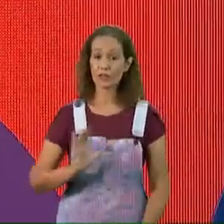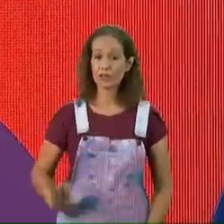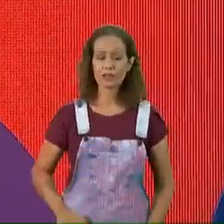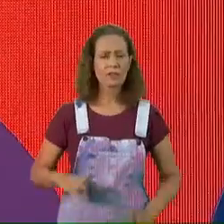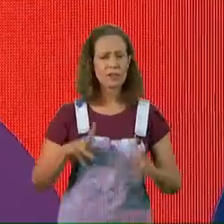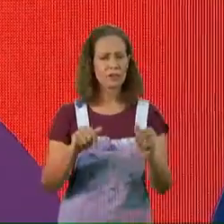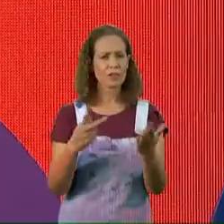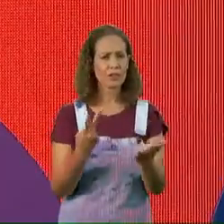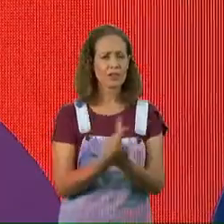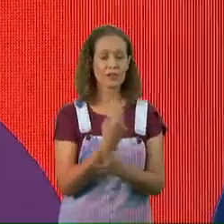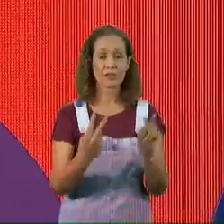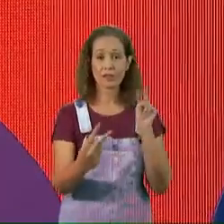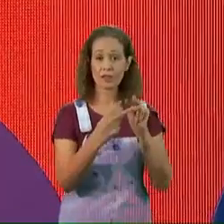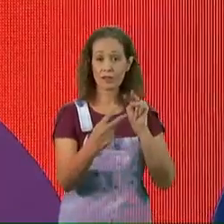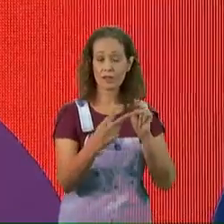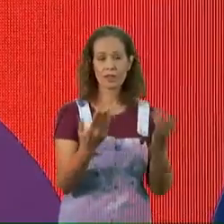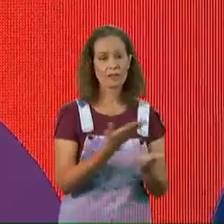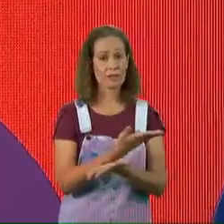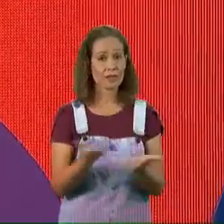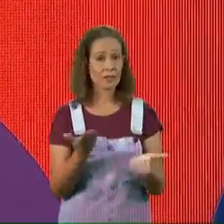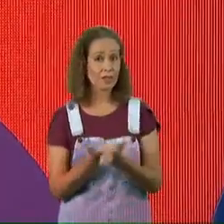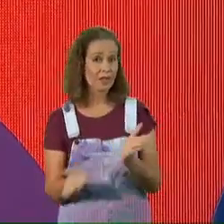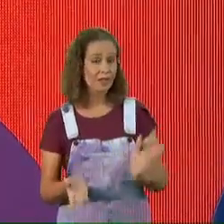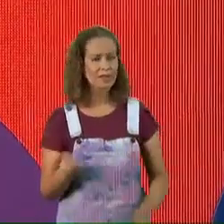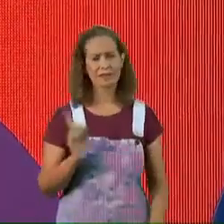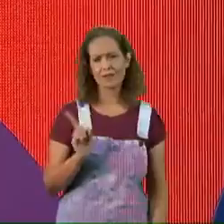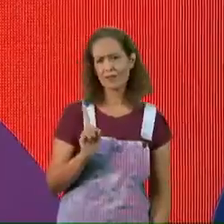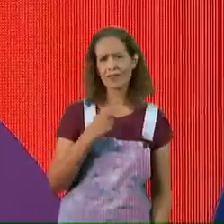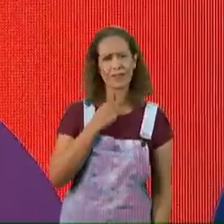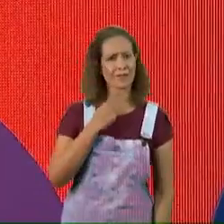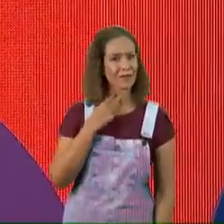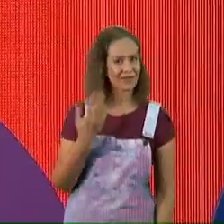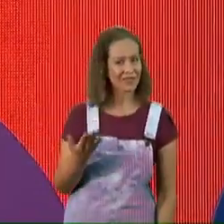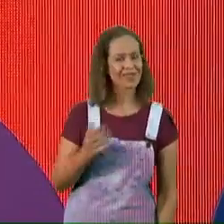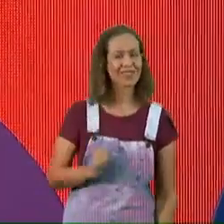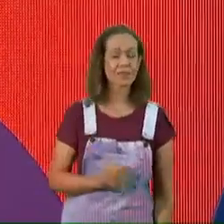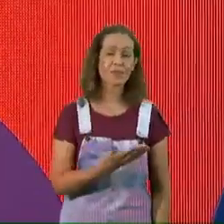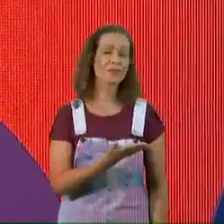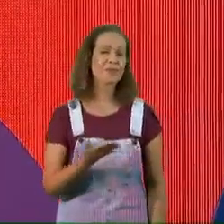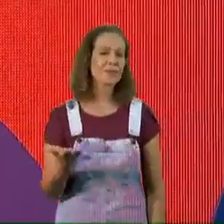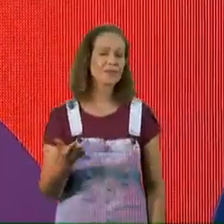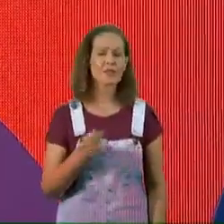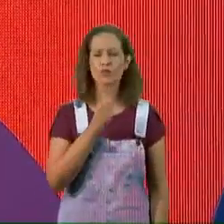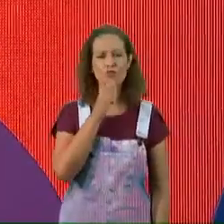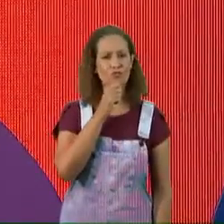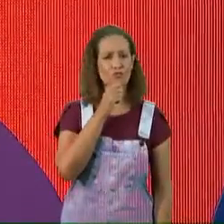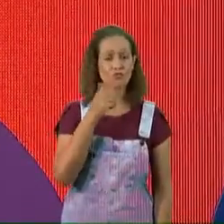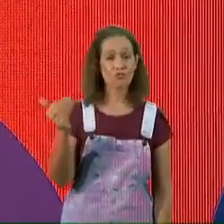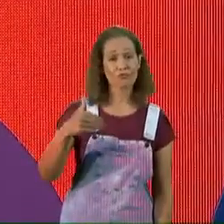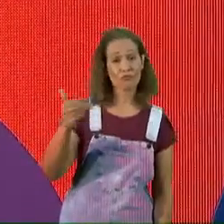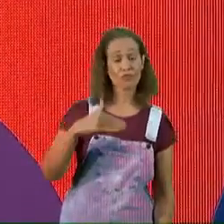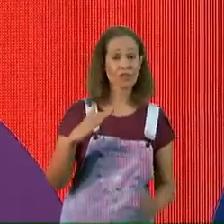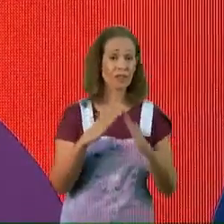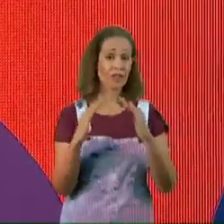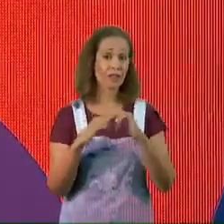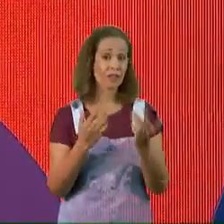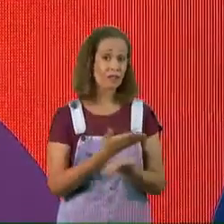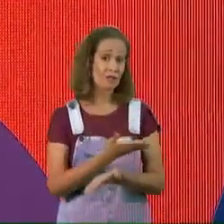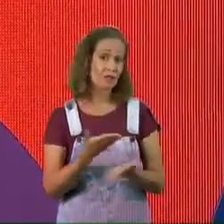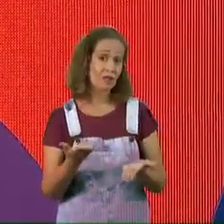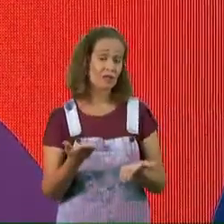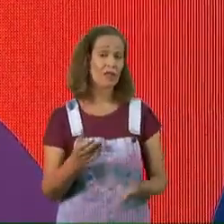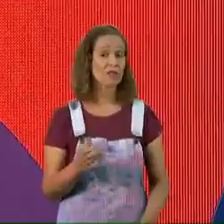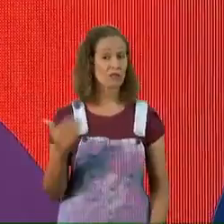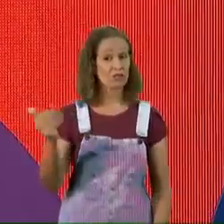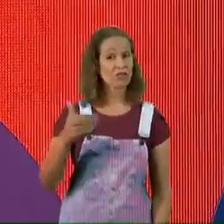tudo acontecendo de forma online. Você não pode ficar de fora de nada. Para você que ainda não está vindo aqui na igreja, você também que já está